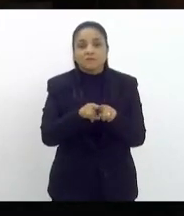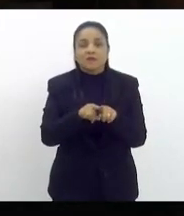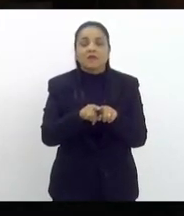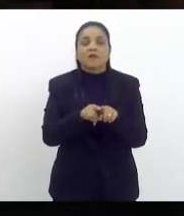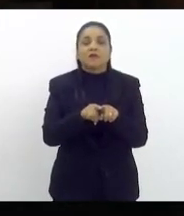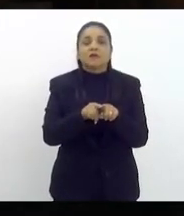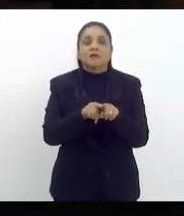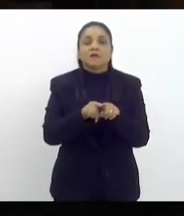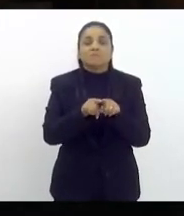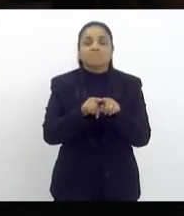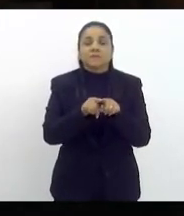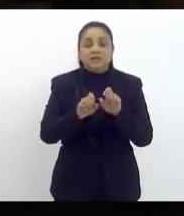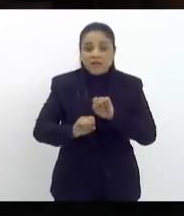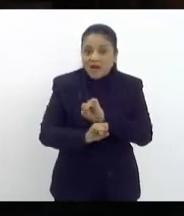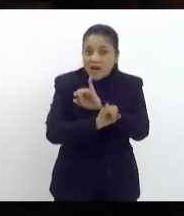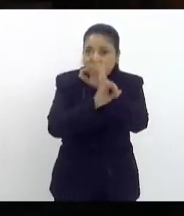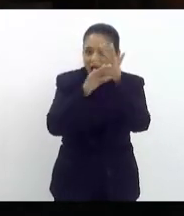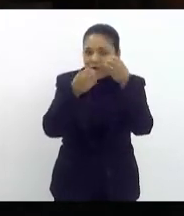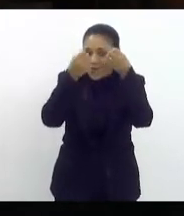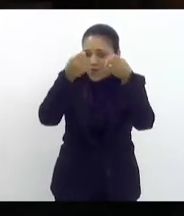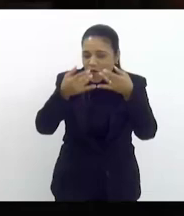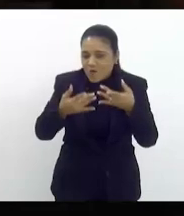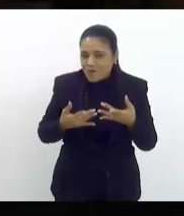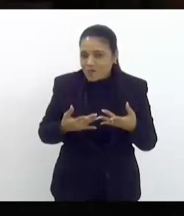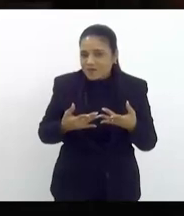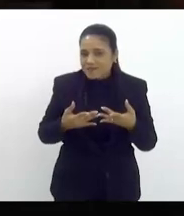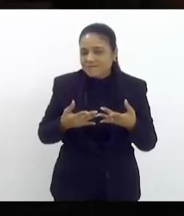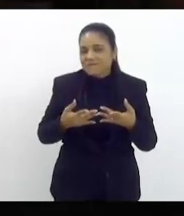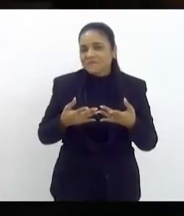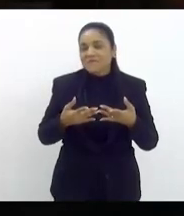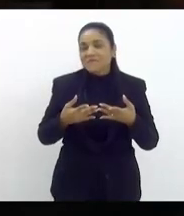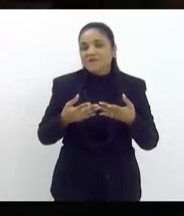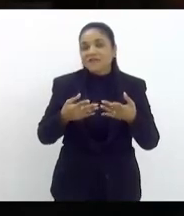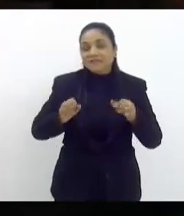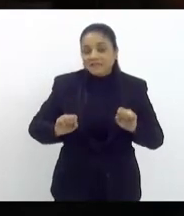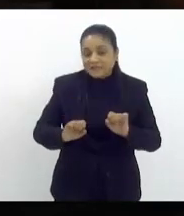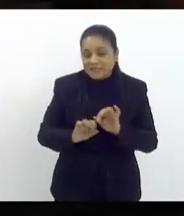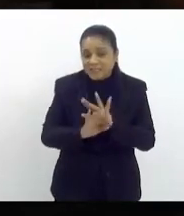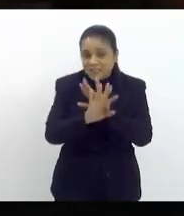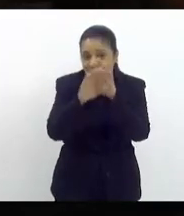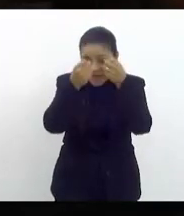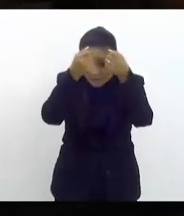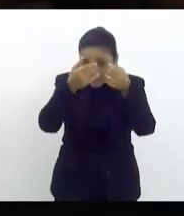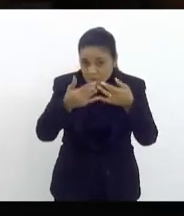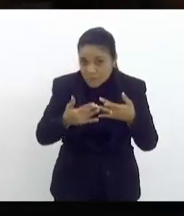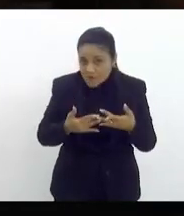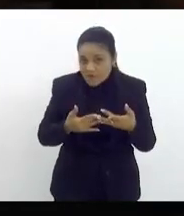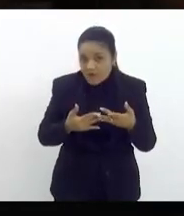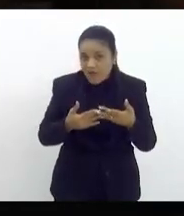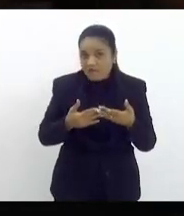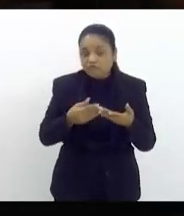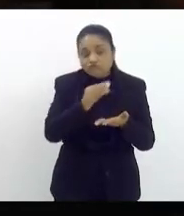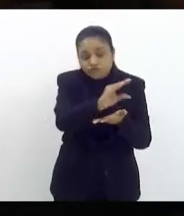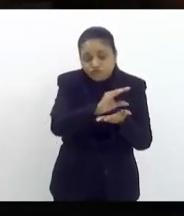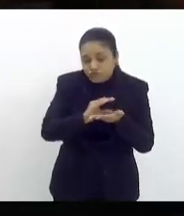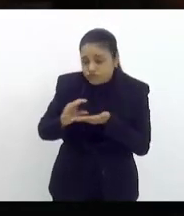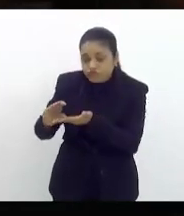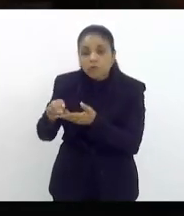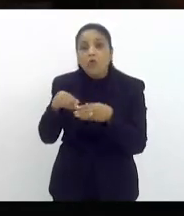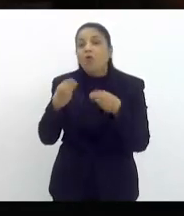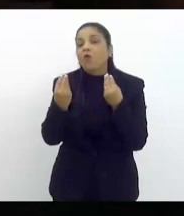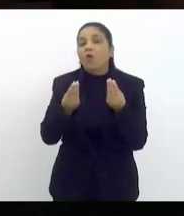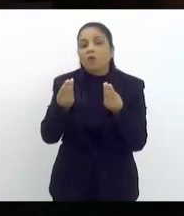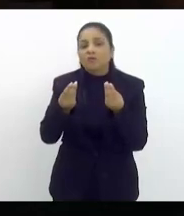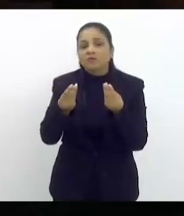despesa. Então, trata-se de um instrumento de transparência que todos nós defendemos. Afinal de contas, não queremos